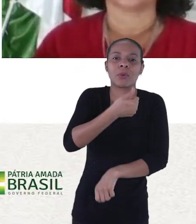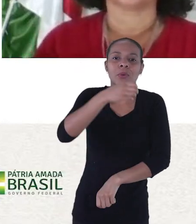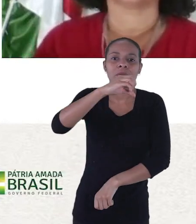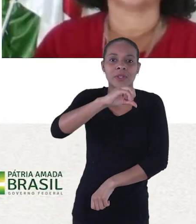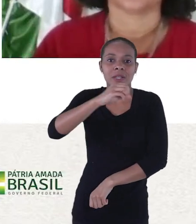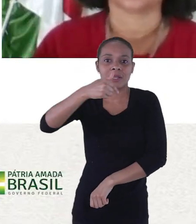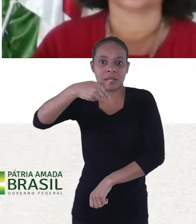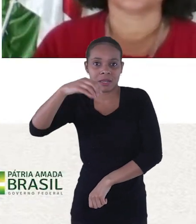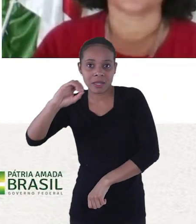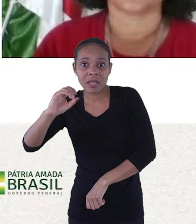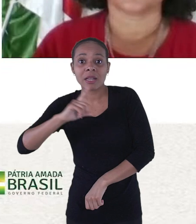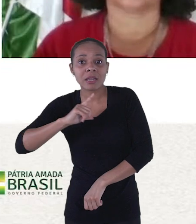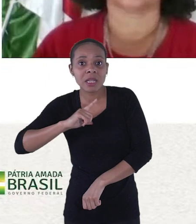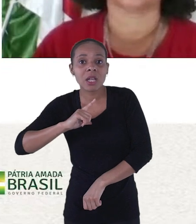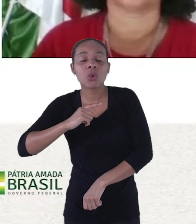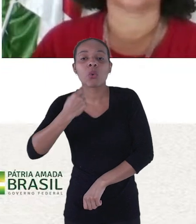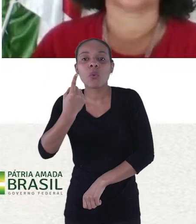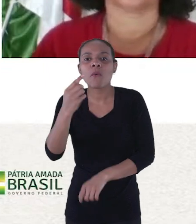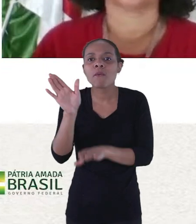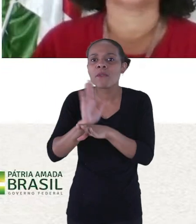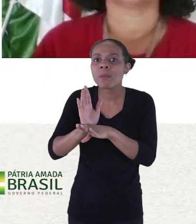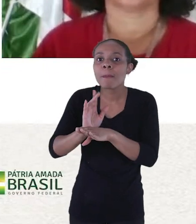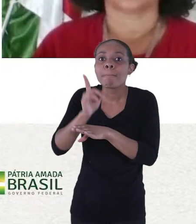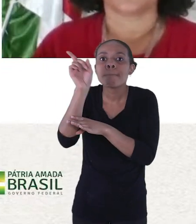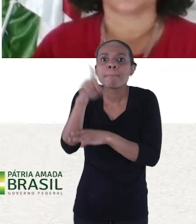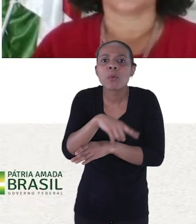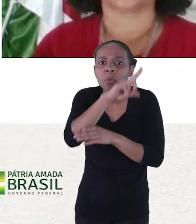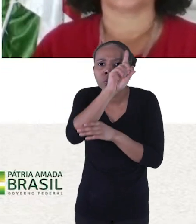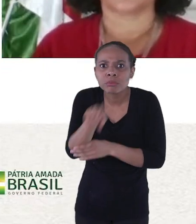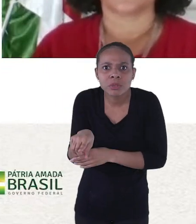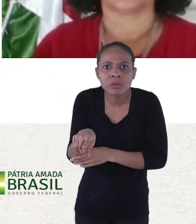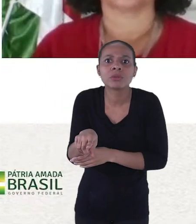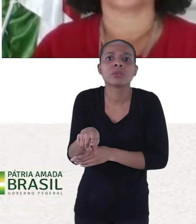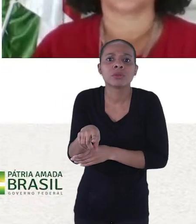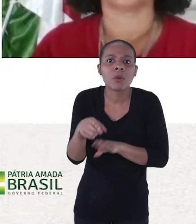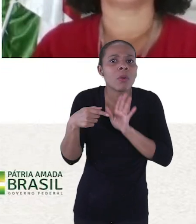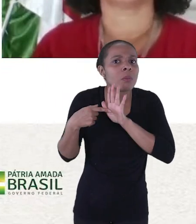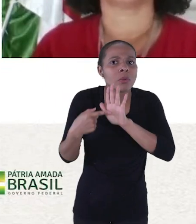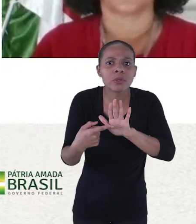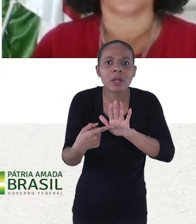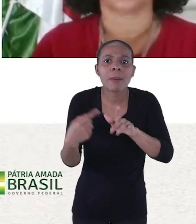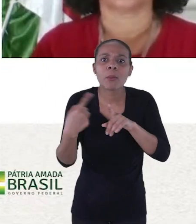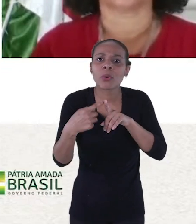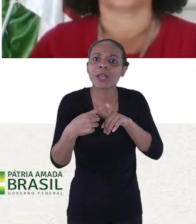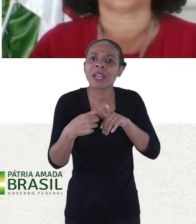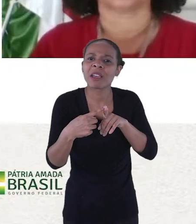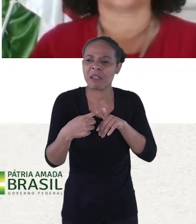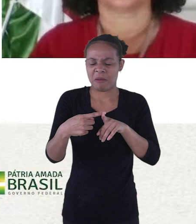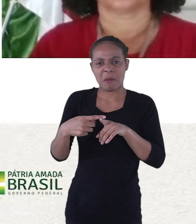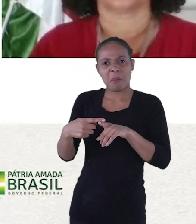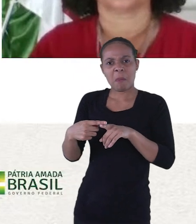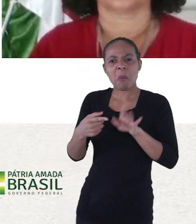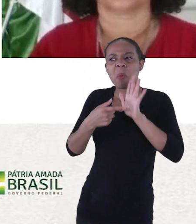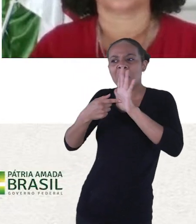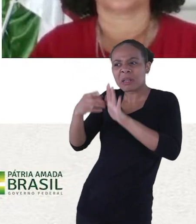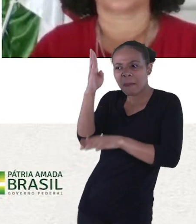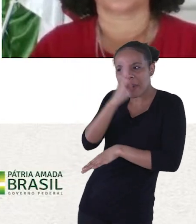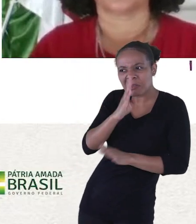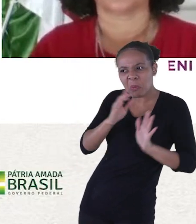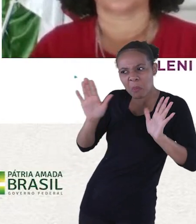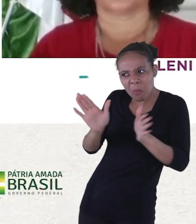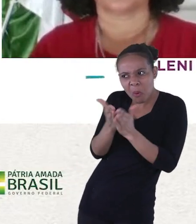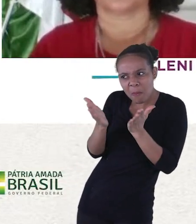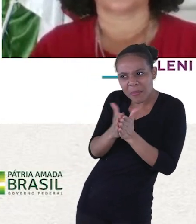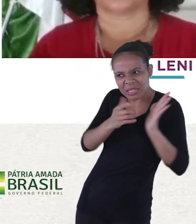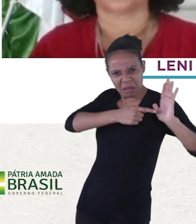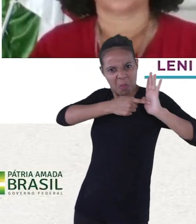né, porque vai levar uma situação de vexatório para o Brasil, né? Mostrar a pobreza do Brasil. O livro da